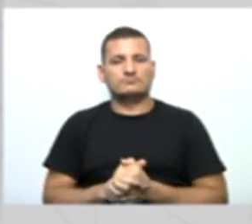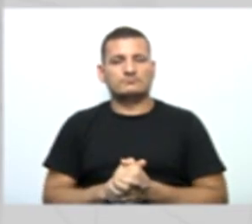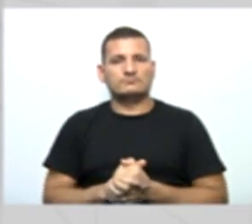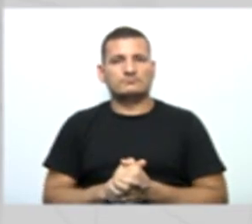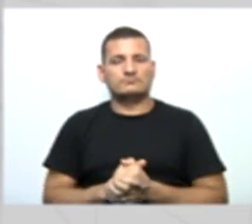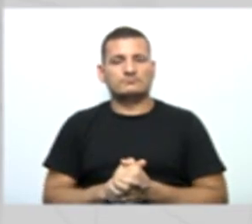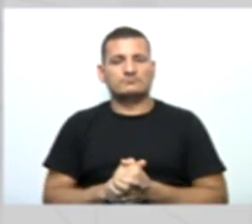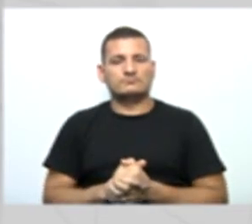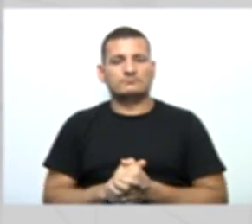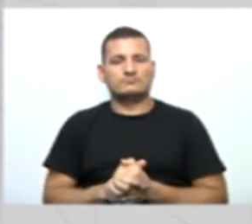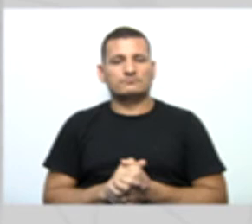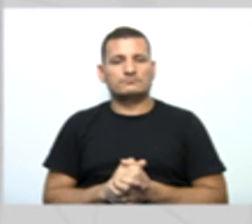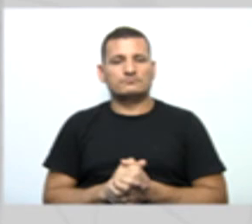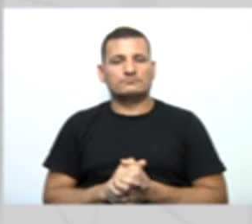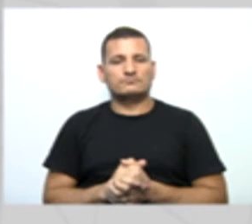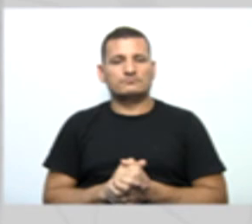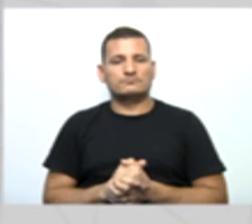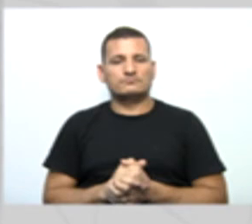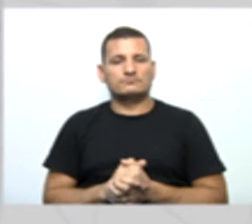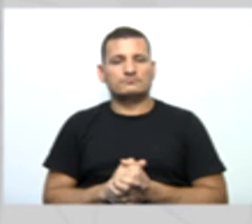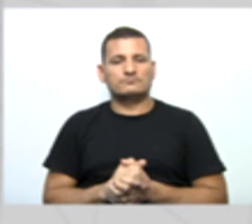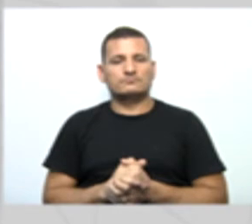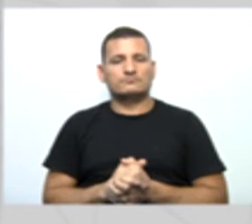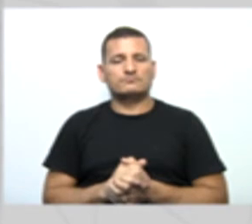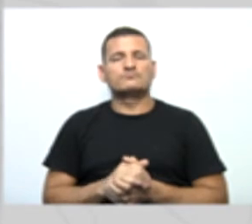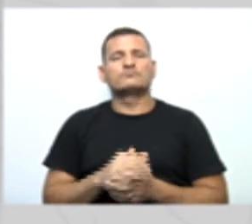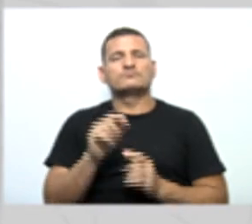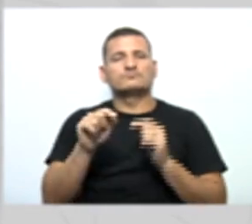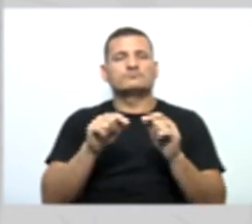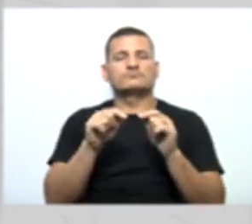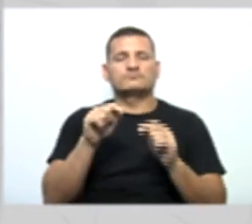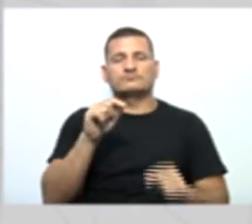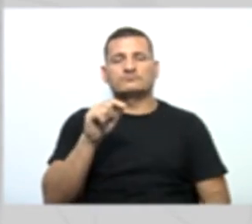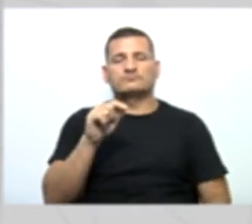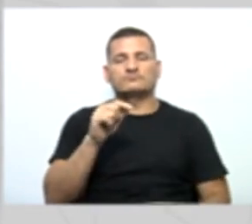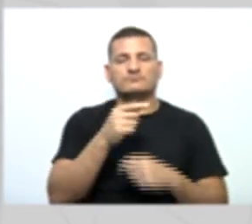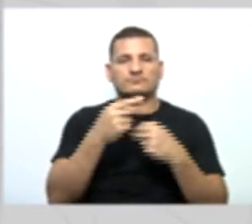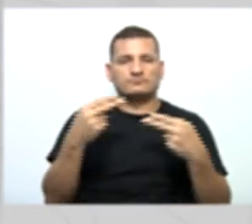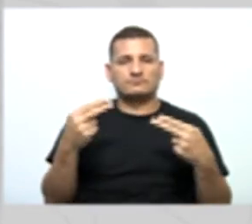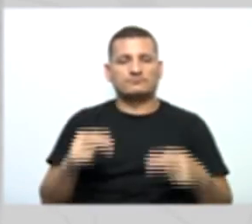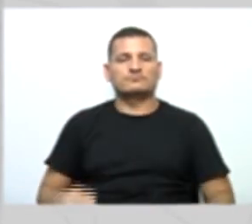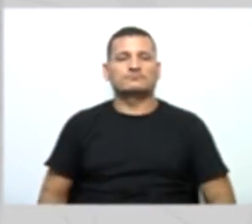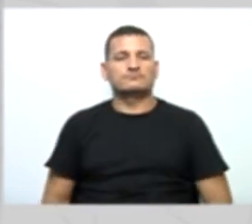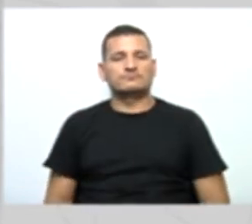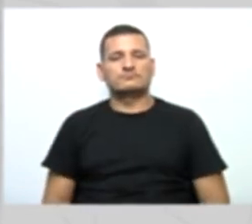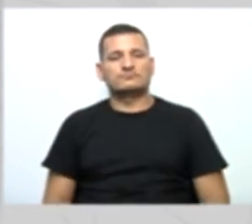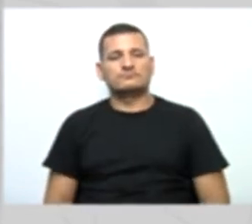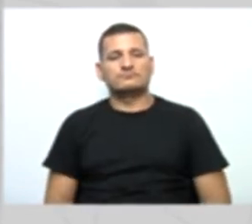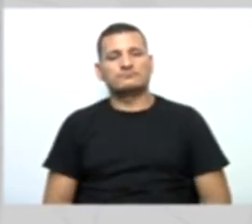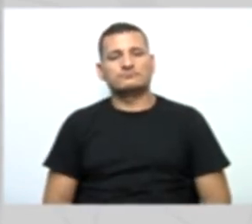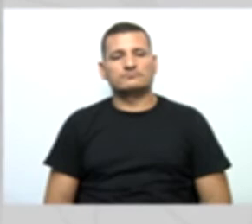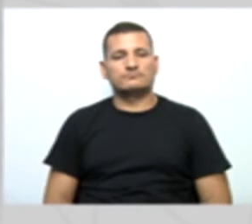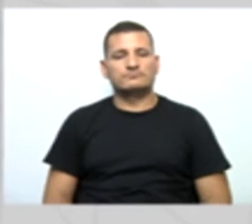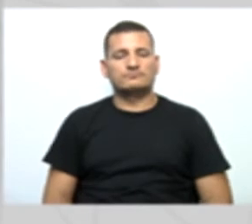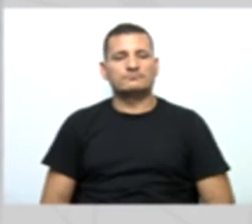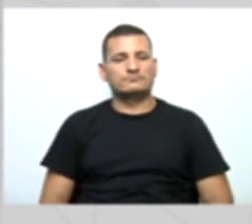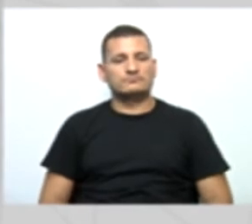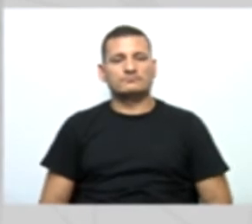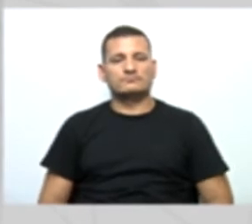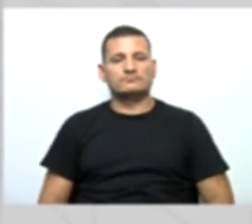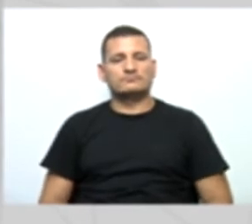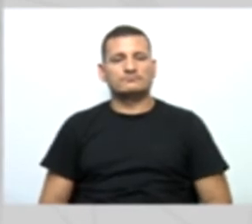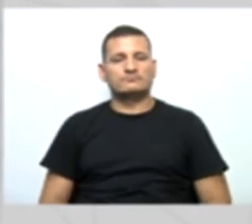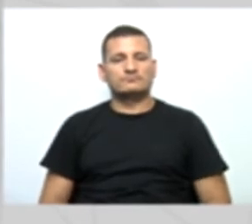O objeto, nós vimos que nada mais é do que a instância de uma